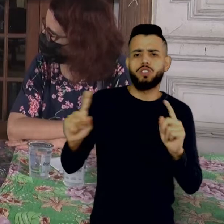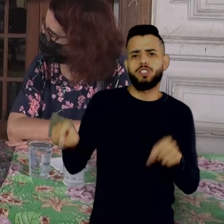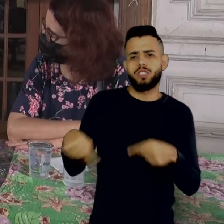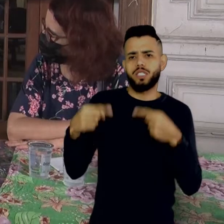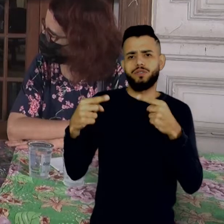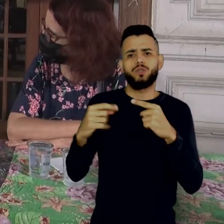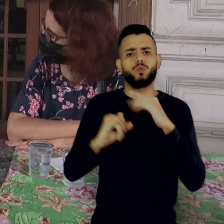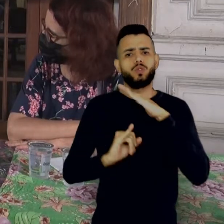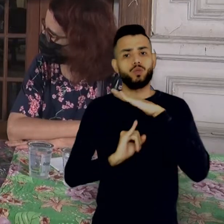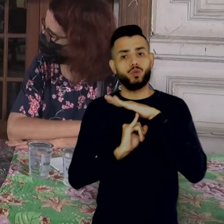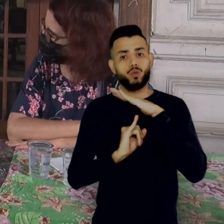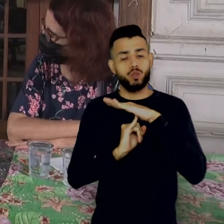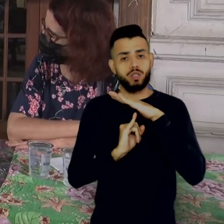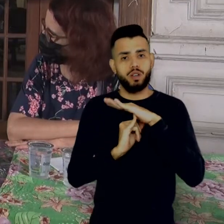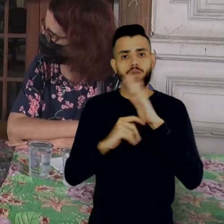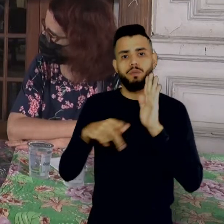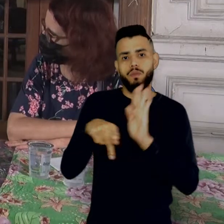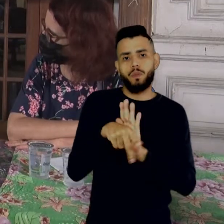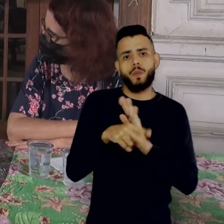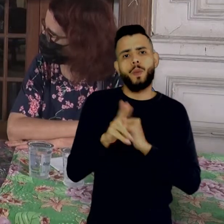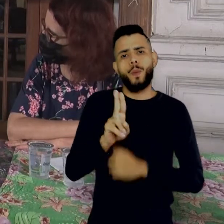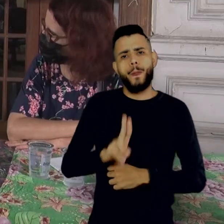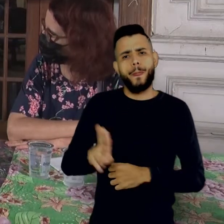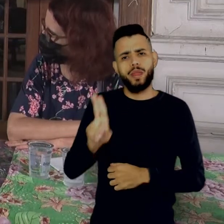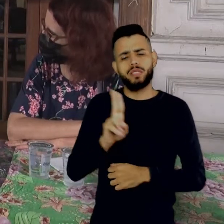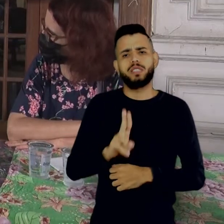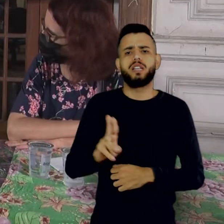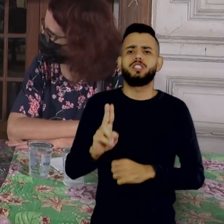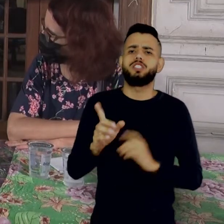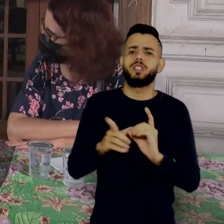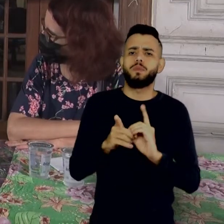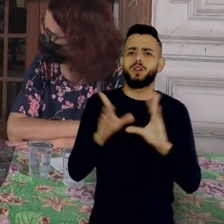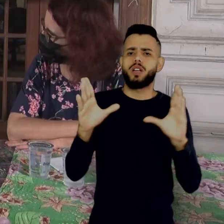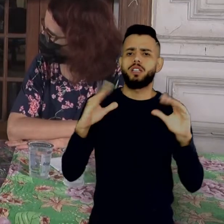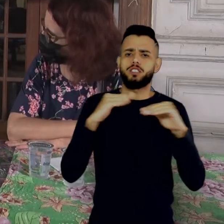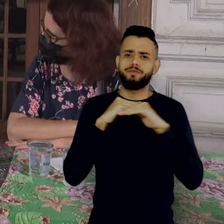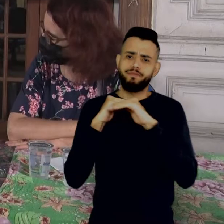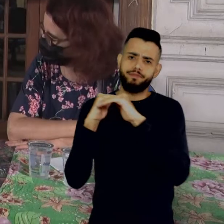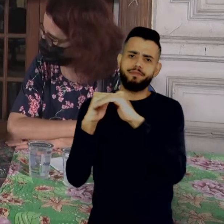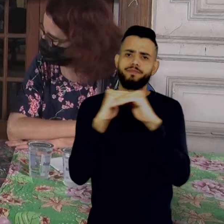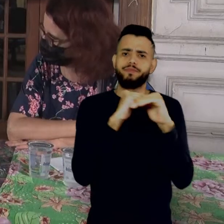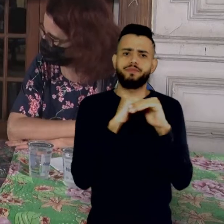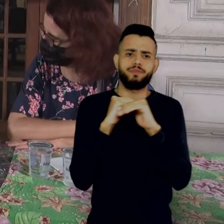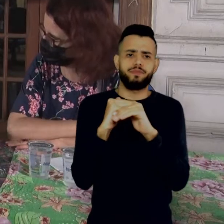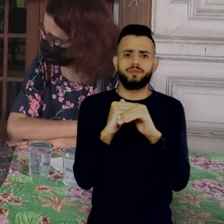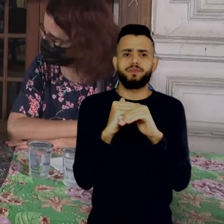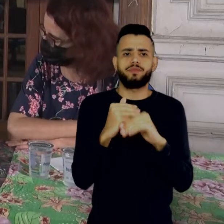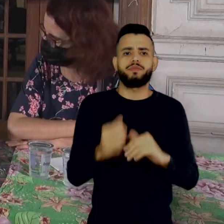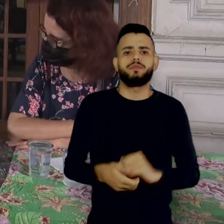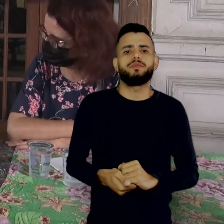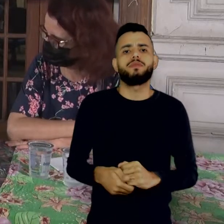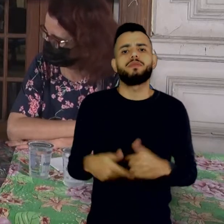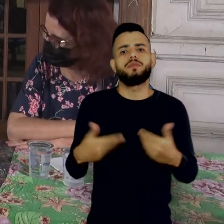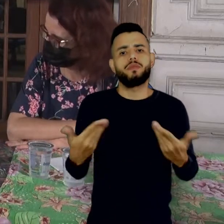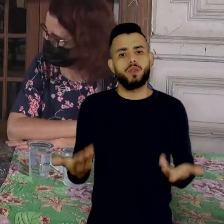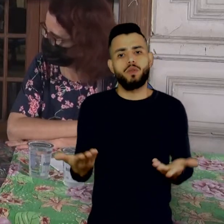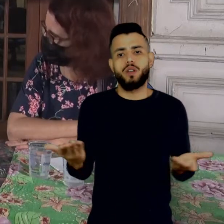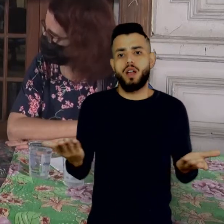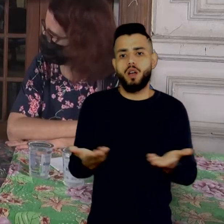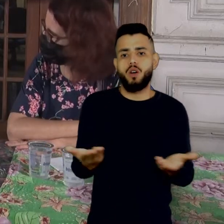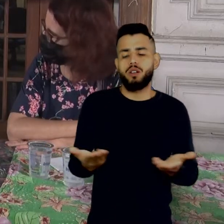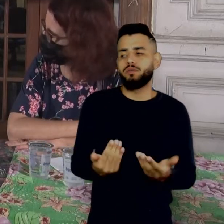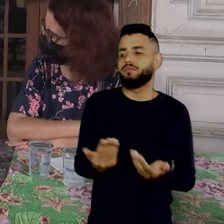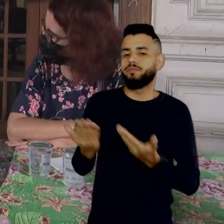desafios institucionais para uma universidade democrática e igualitária. Né? Então, passo a palavra